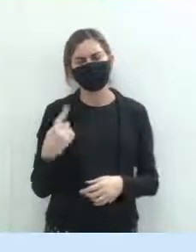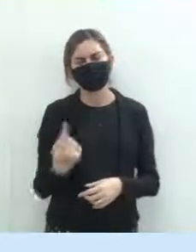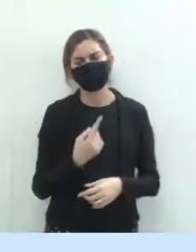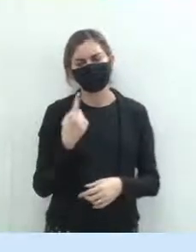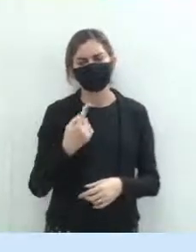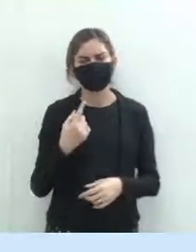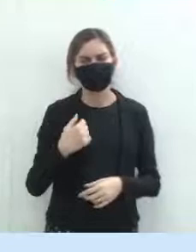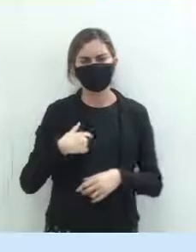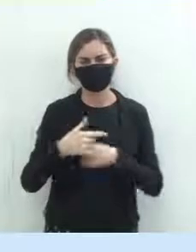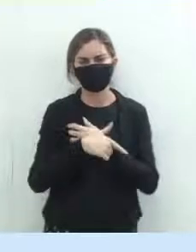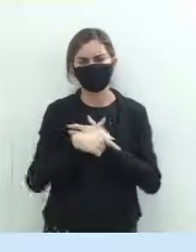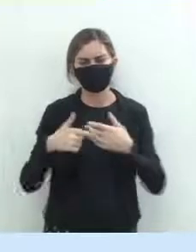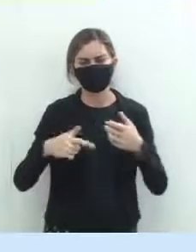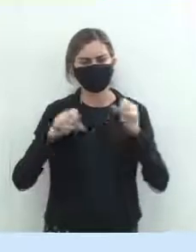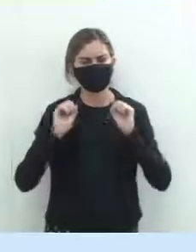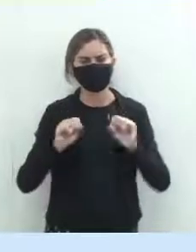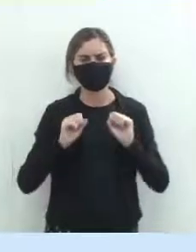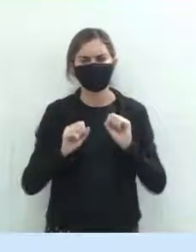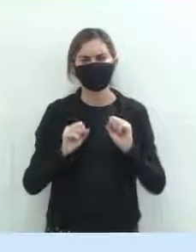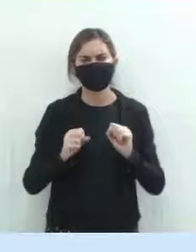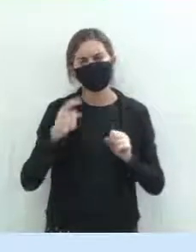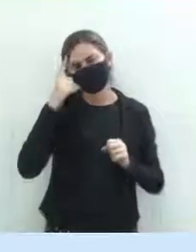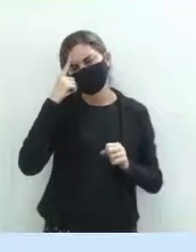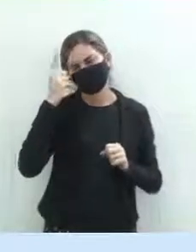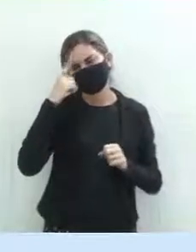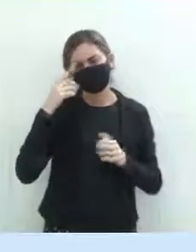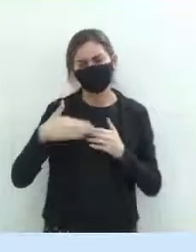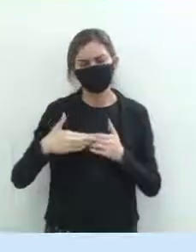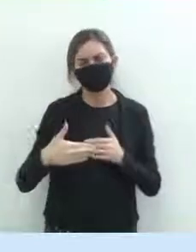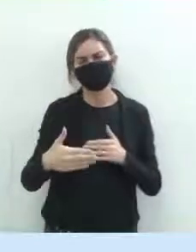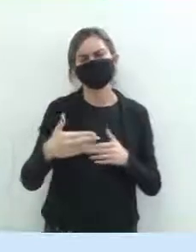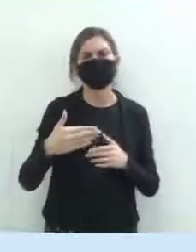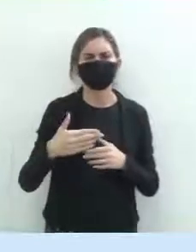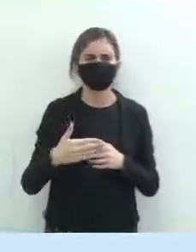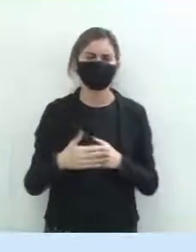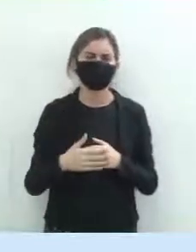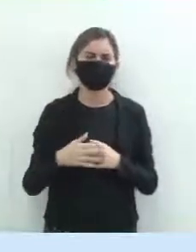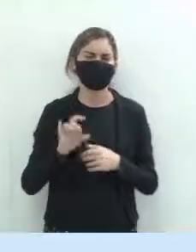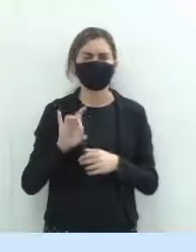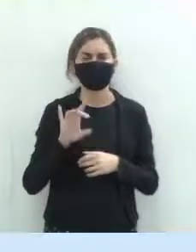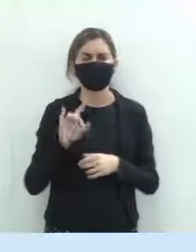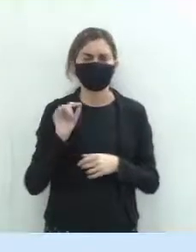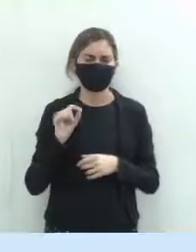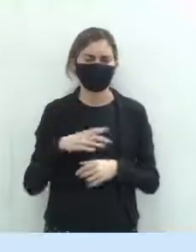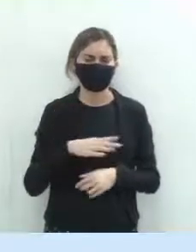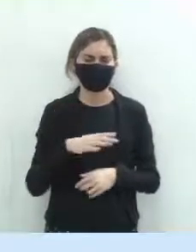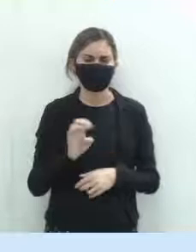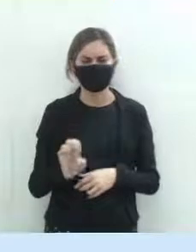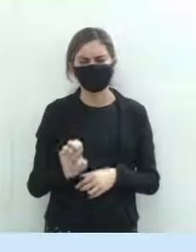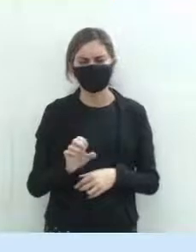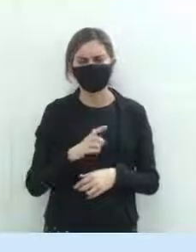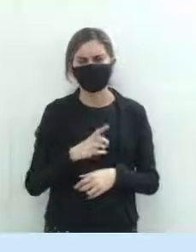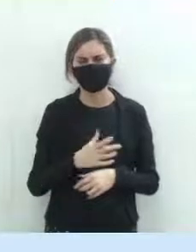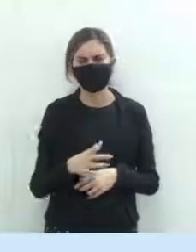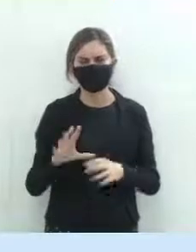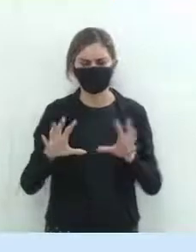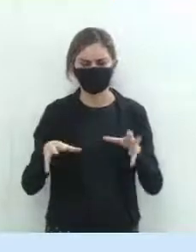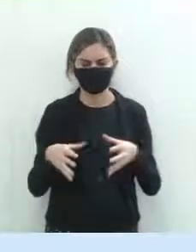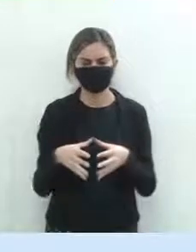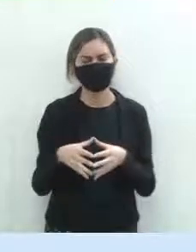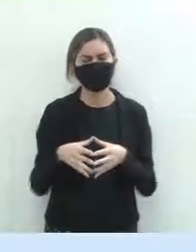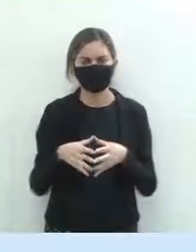individual. A moral eu posso pensar a partir de mim mesmo. Só que a ética ela vai ser